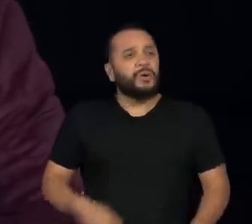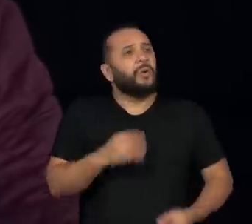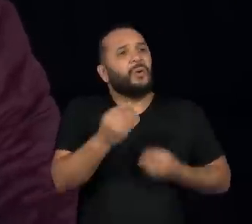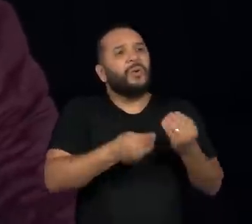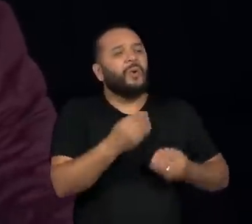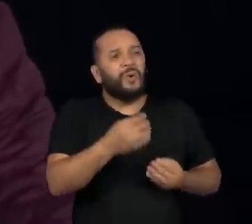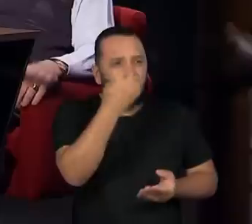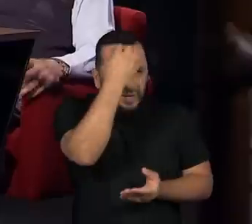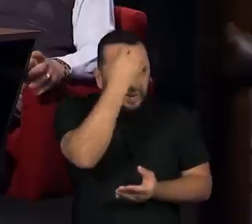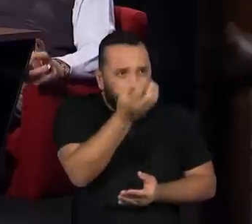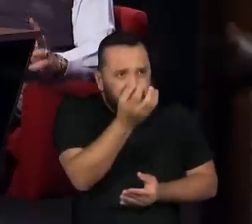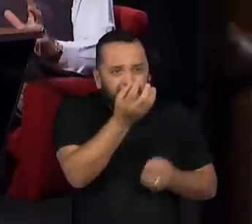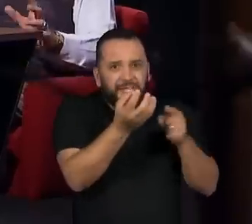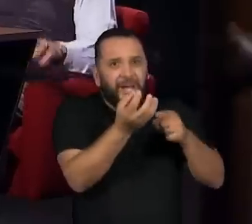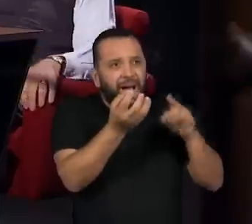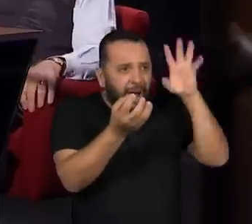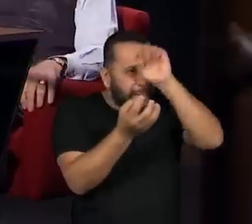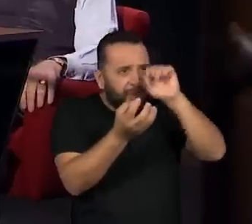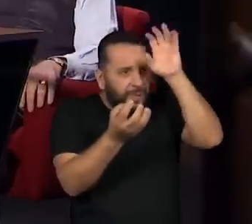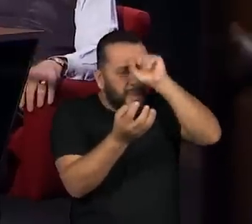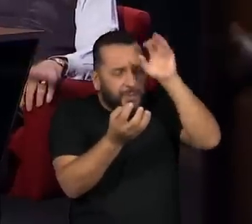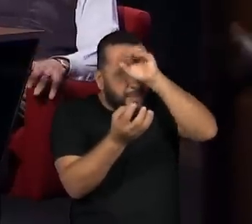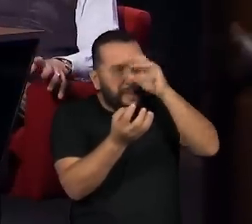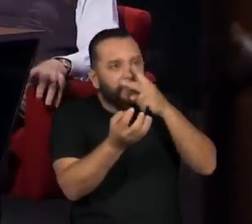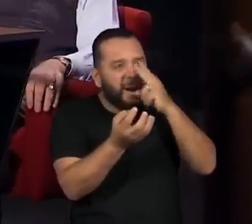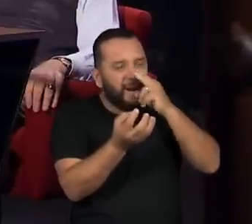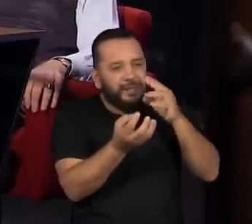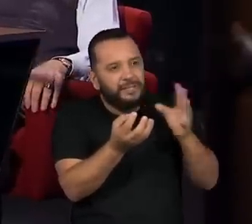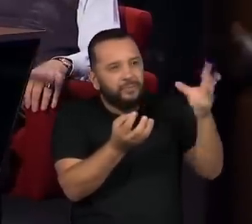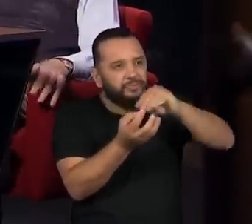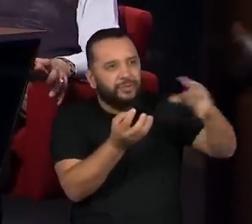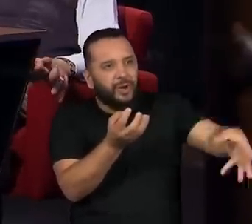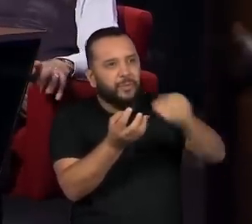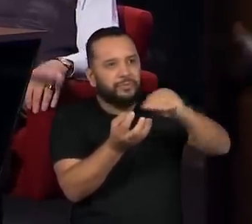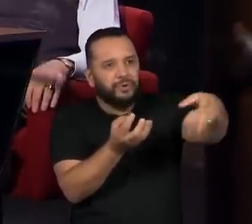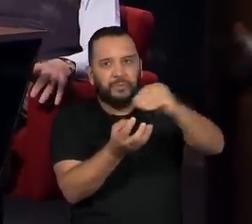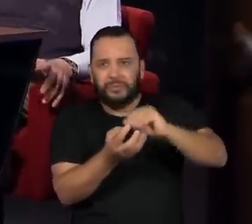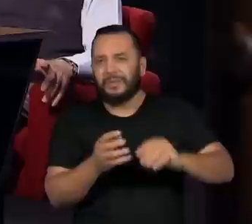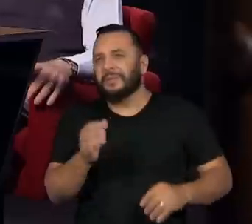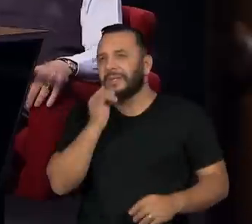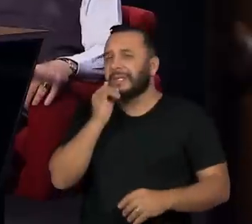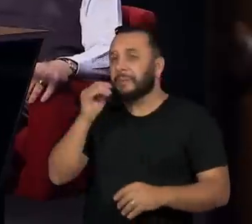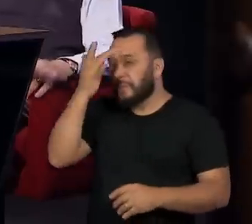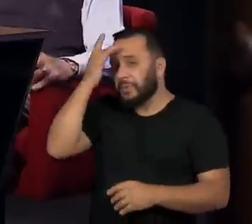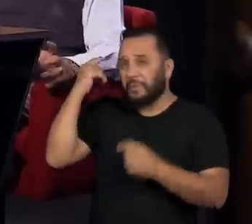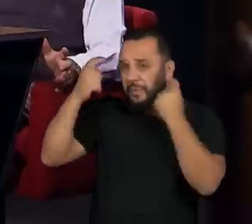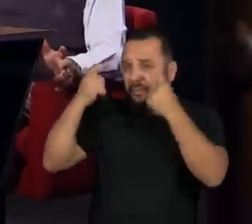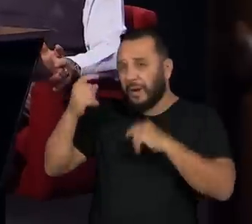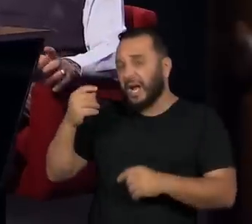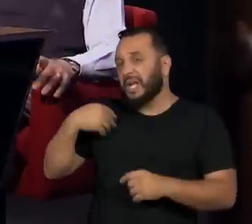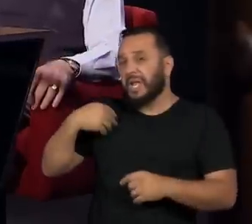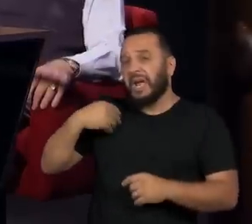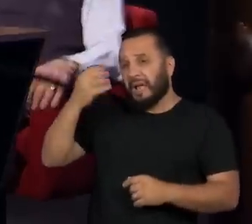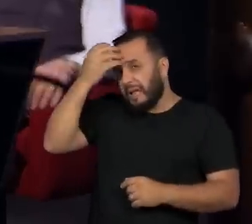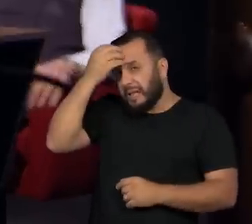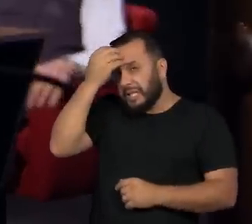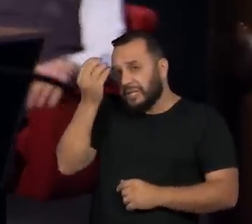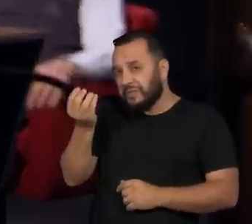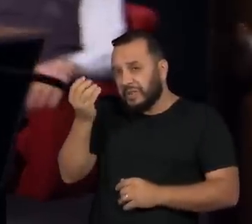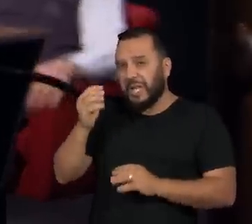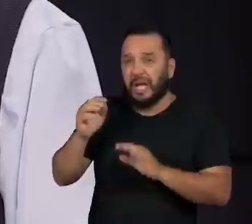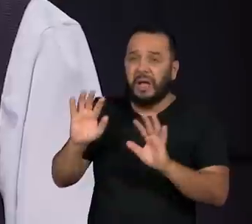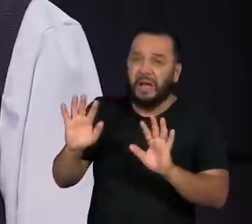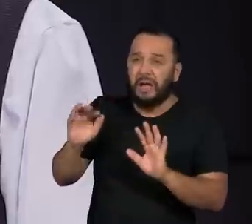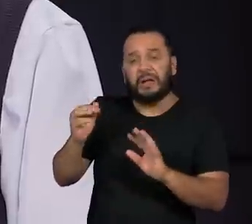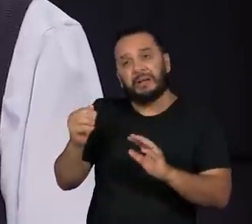o aprendizado de máquina Então esse é outro ponto muito complicado O pessoal que tá preocupado por exemplo falar não esse negócio tem viés e eu quero